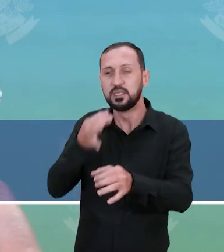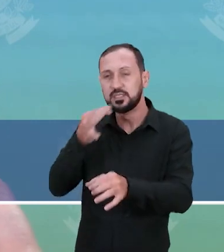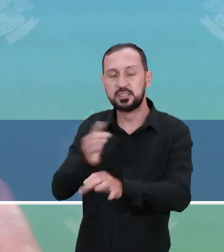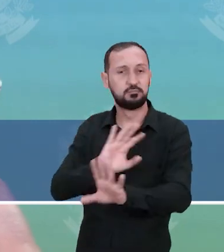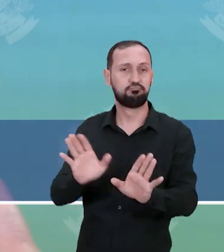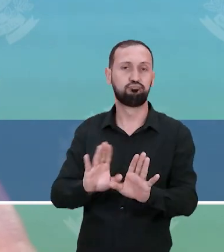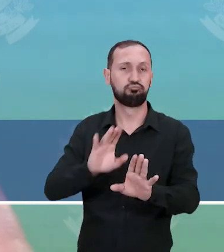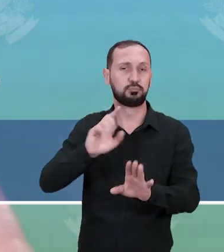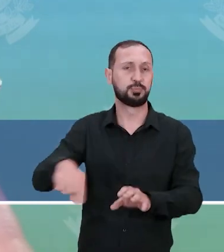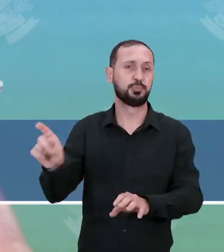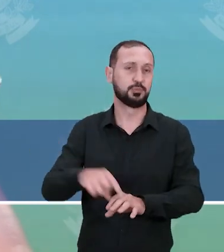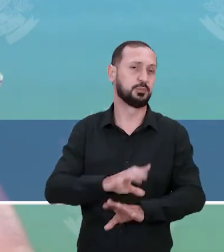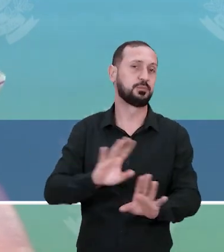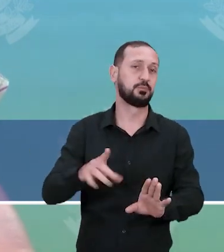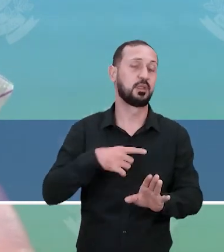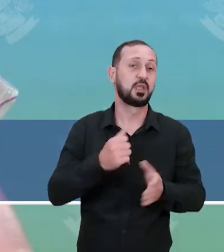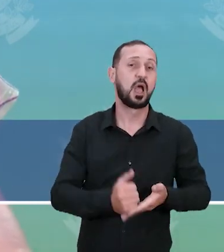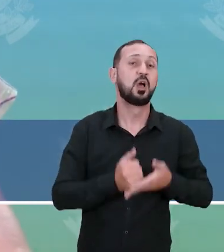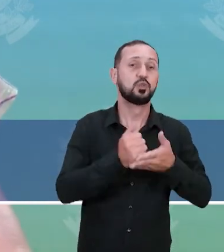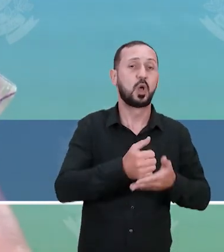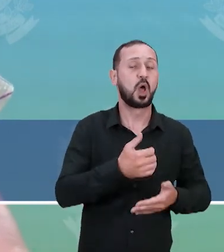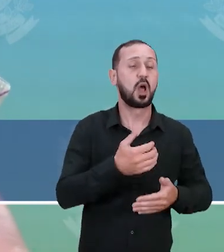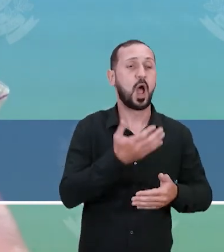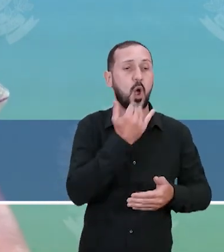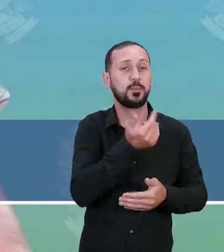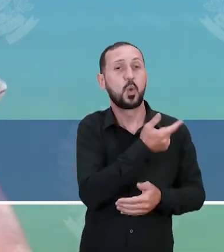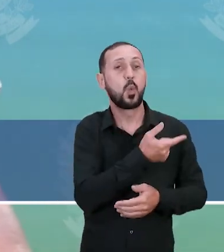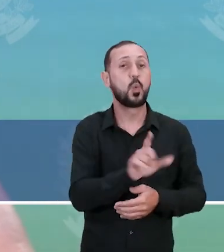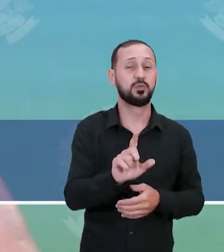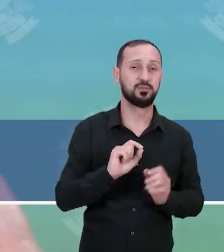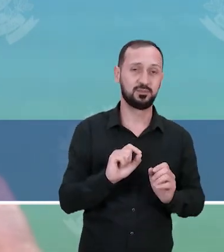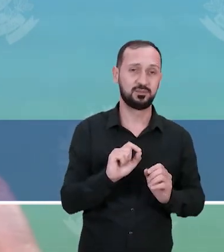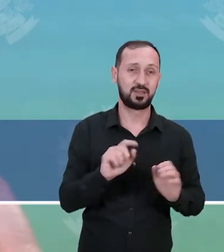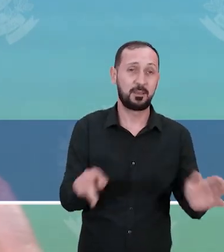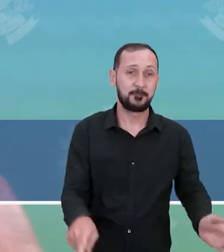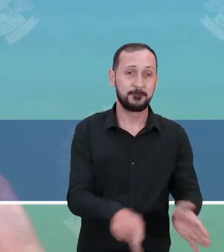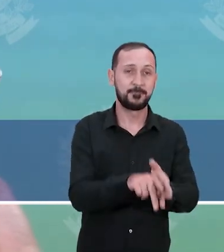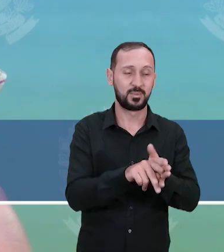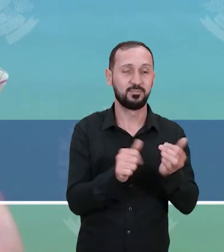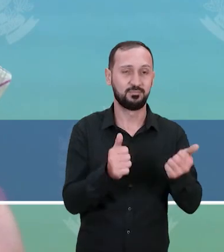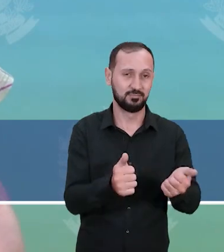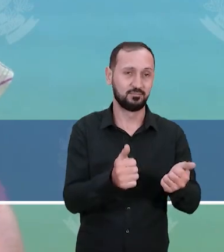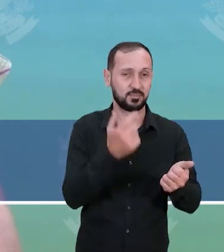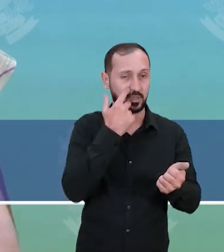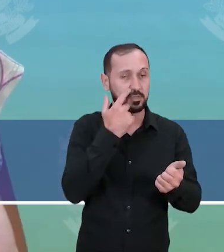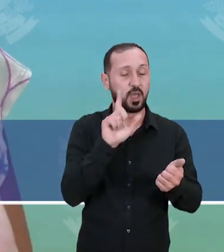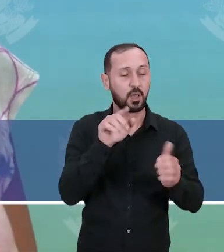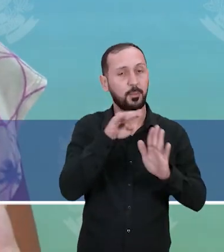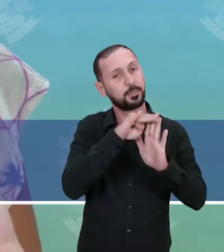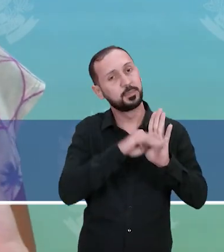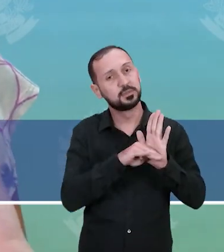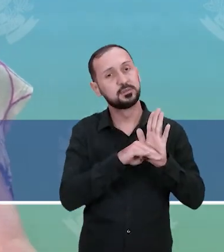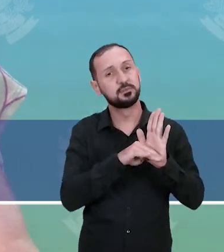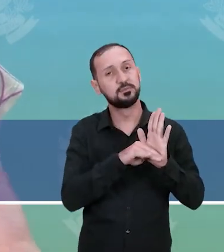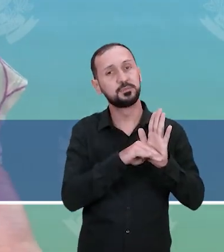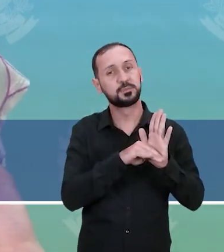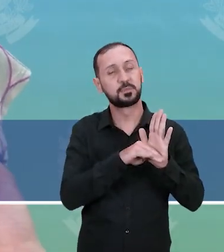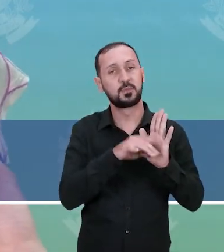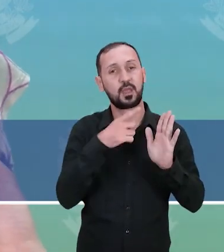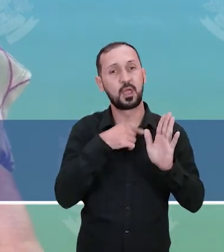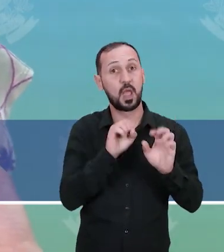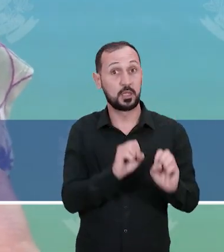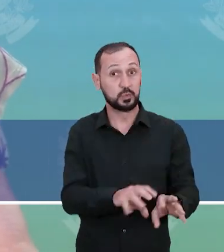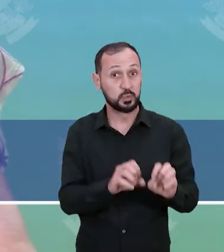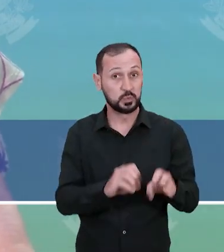biscoitos e tal, e que favorecem, em compensação, outro tipo de alimento. Então, essa é uma das medidas, uma